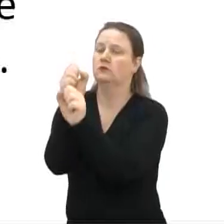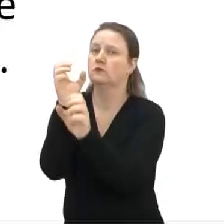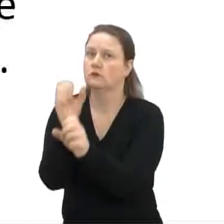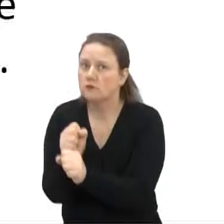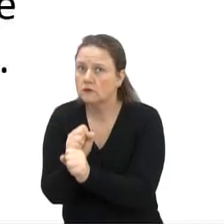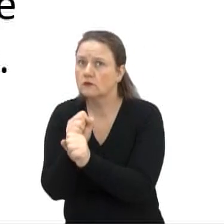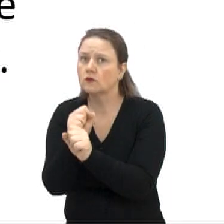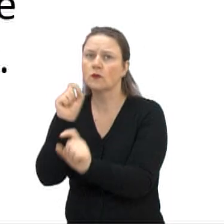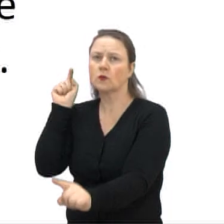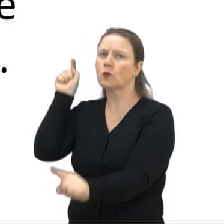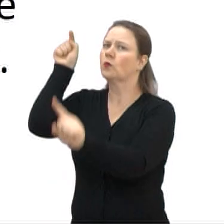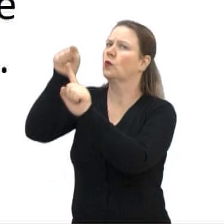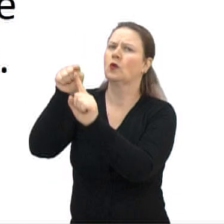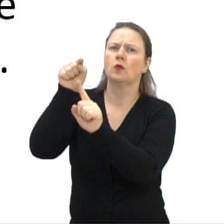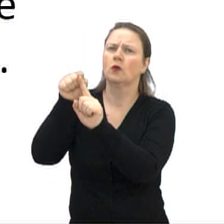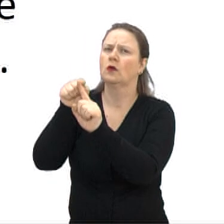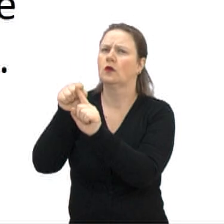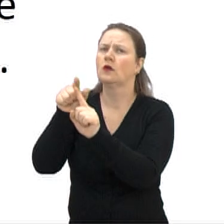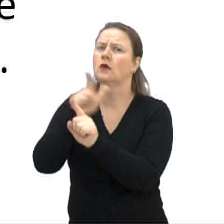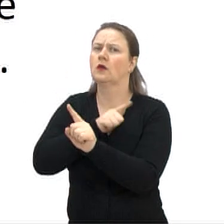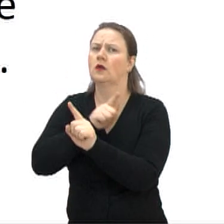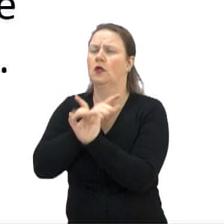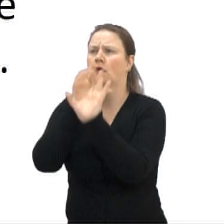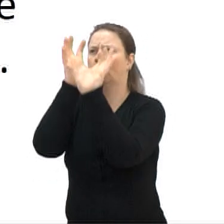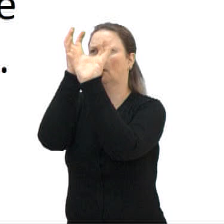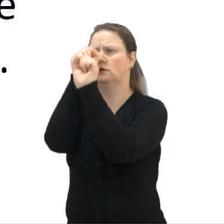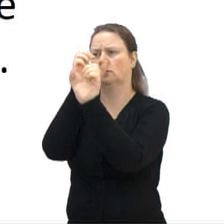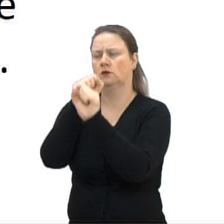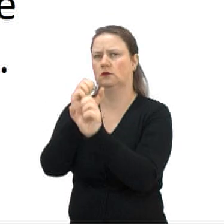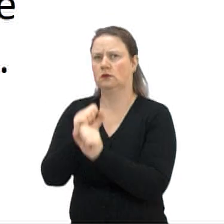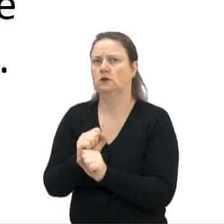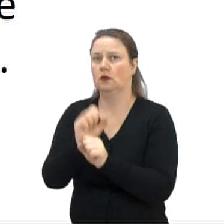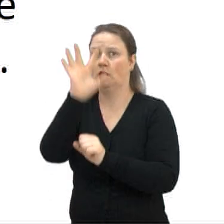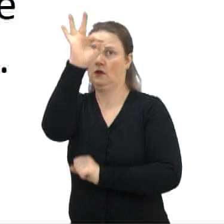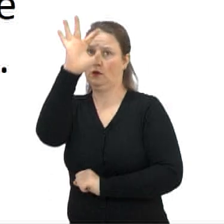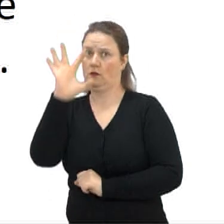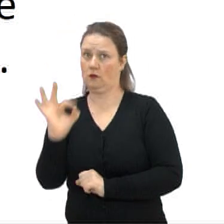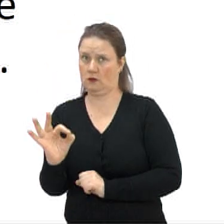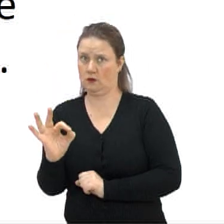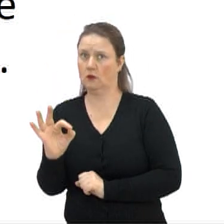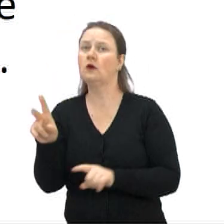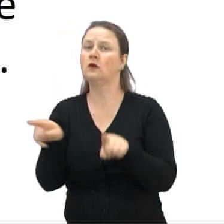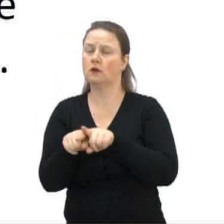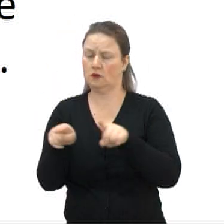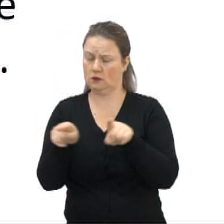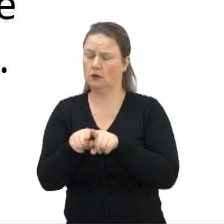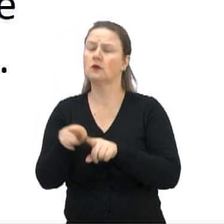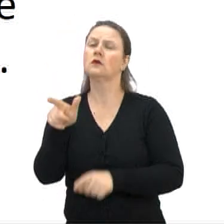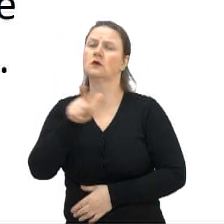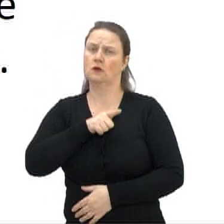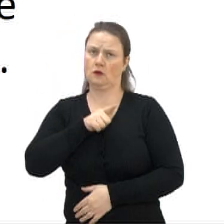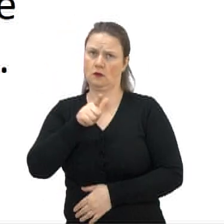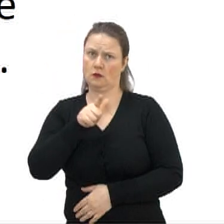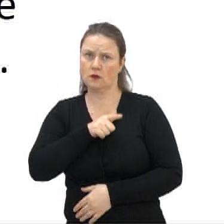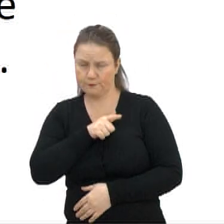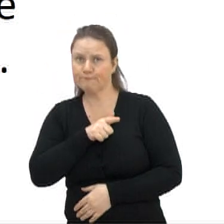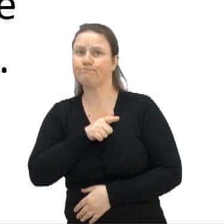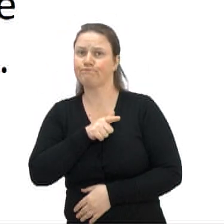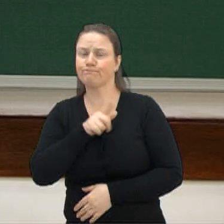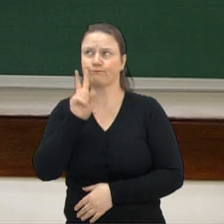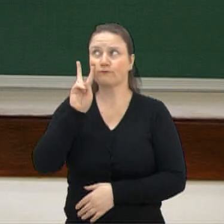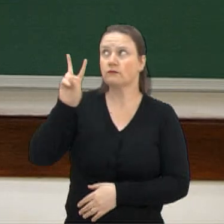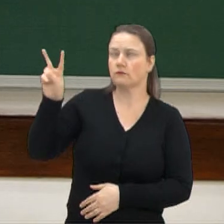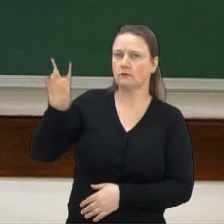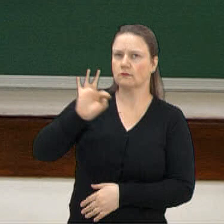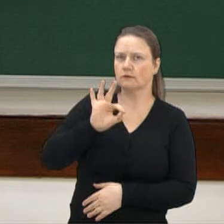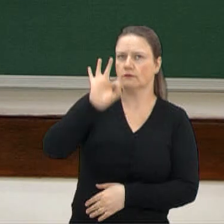é objetivo, ou seja, nós temos números e percentuais. Lembram aquele que nós olhamos, aquele percentual